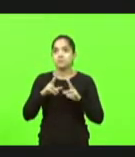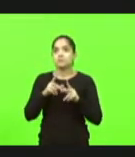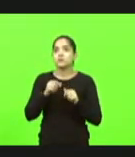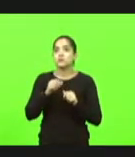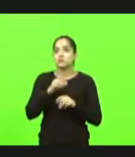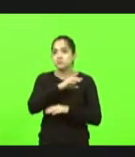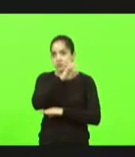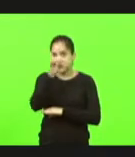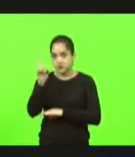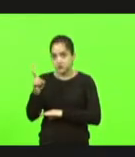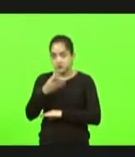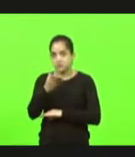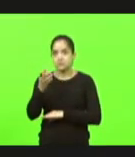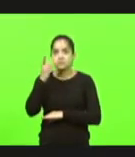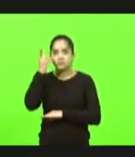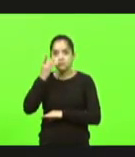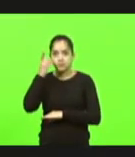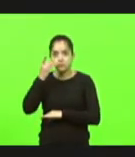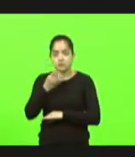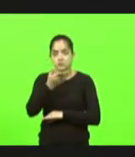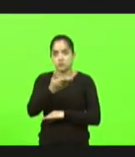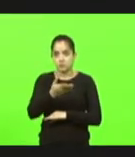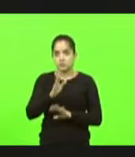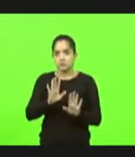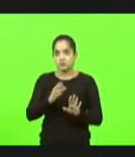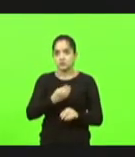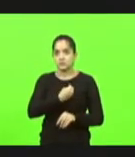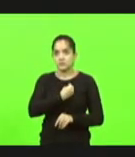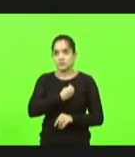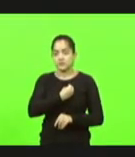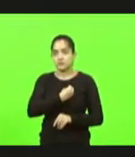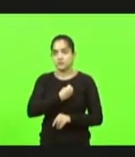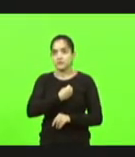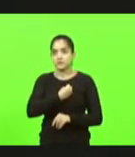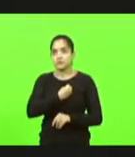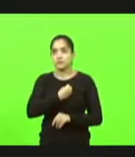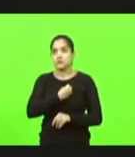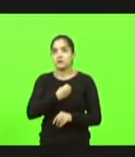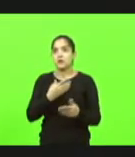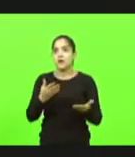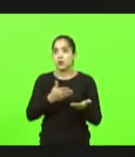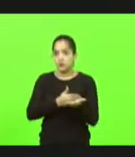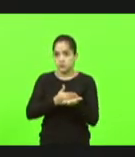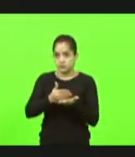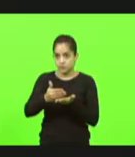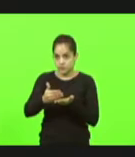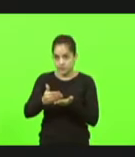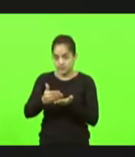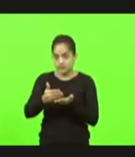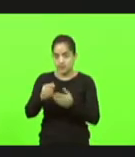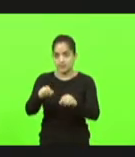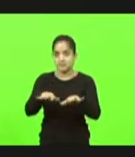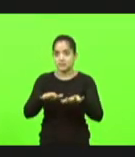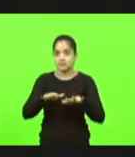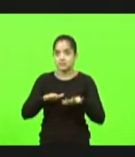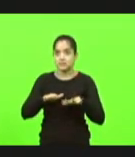aos deputados, ao doutor Piero já presentes. Nós vamos iniciar a sessão de hoje